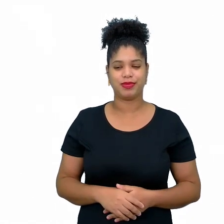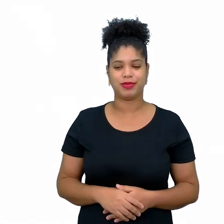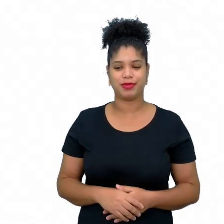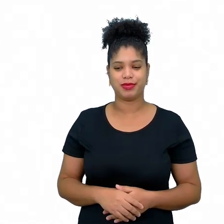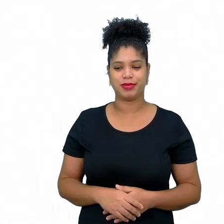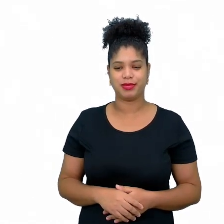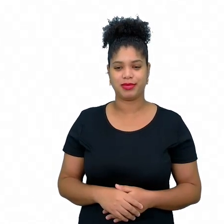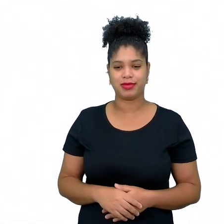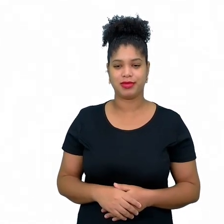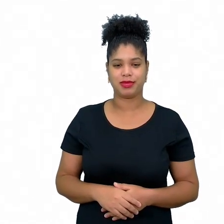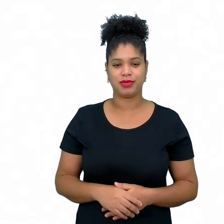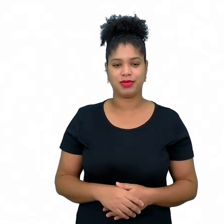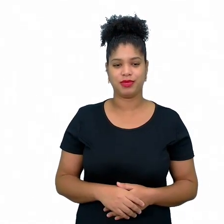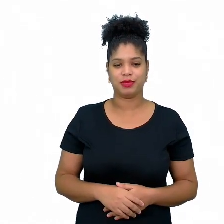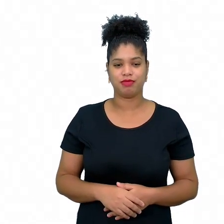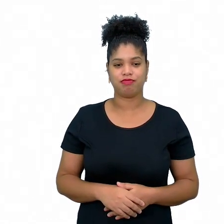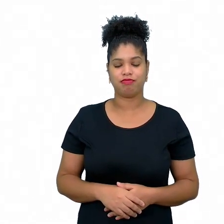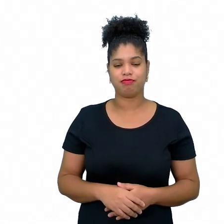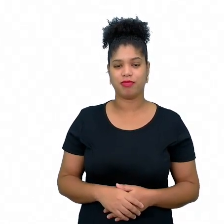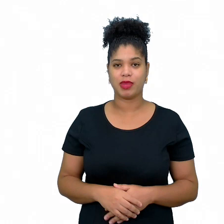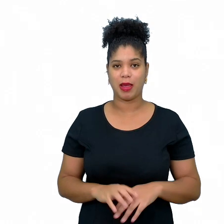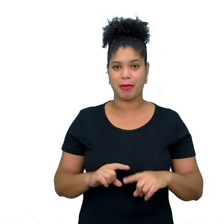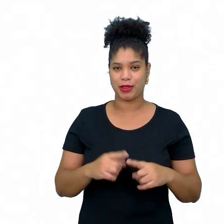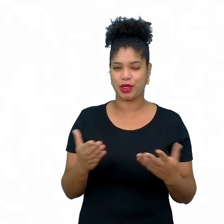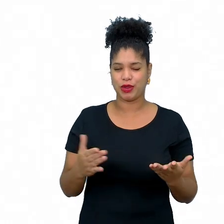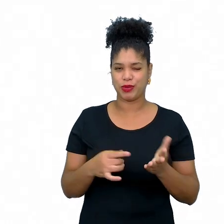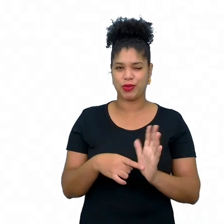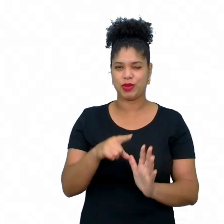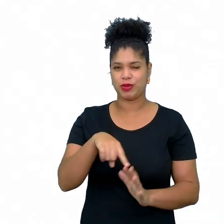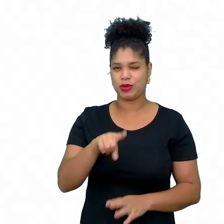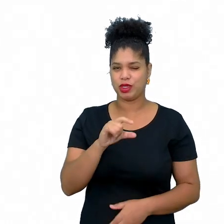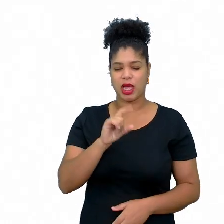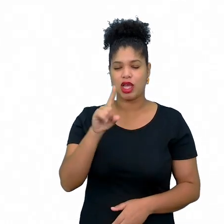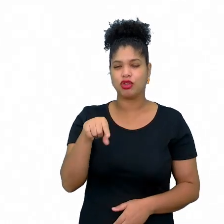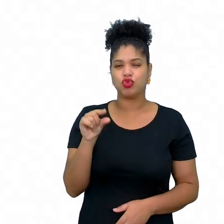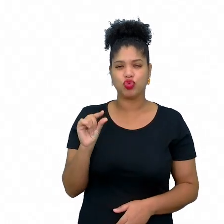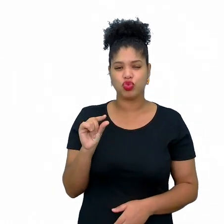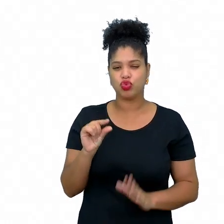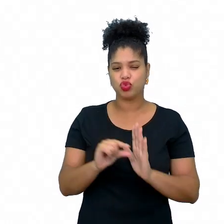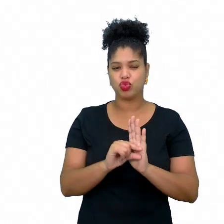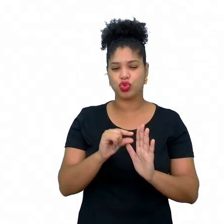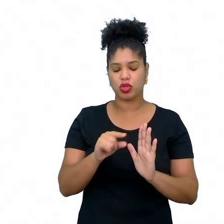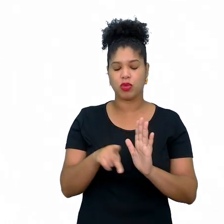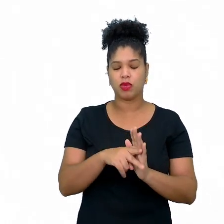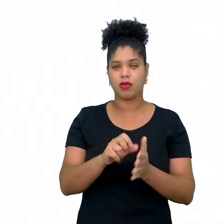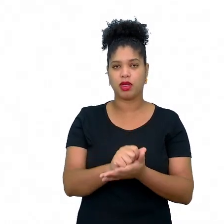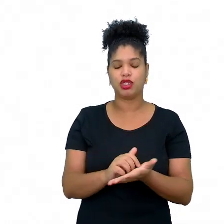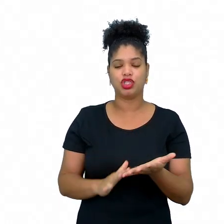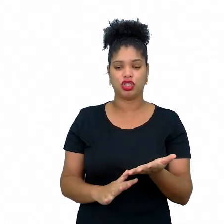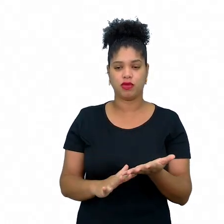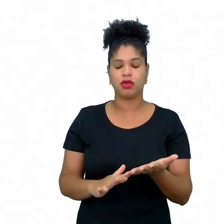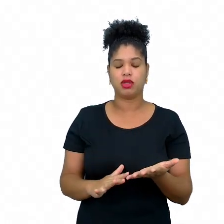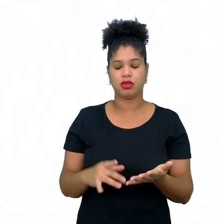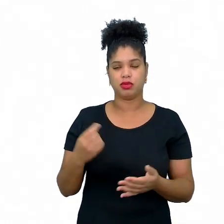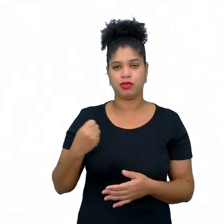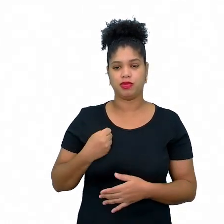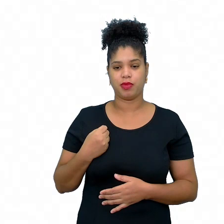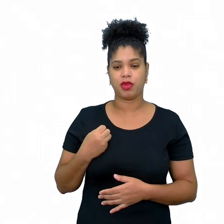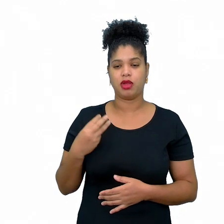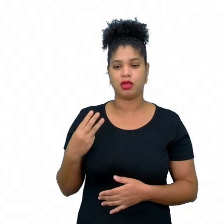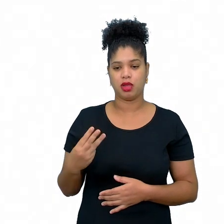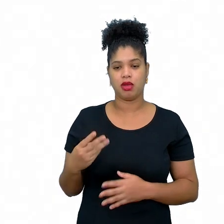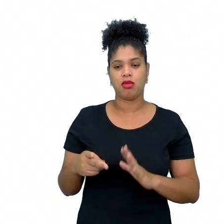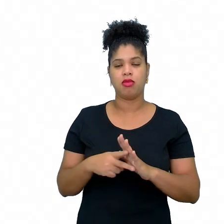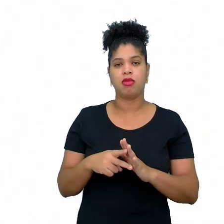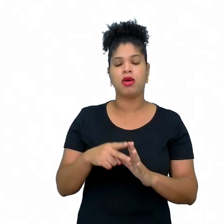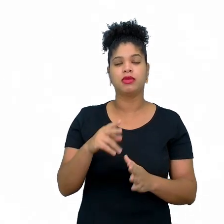Bom, pegando aqui um pouquinho, né, um pedacinho, um trecho da sequência de atividade 3 do material